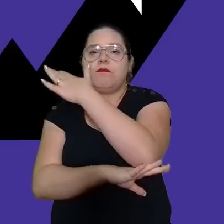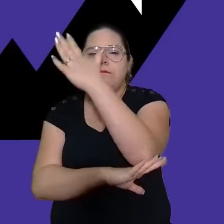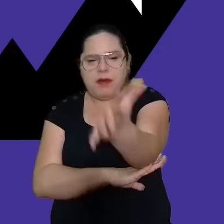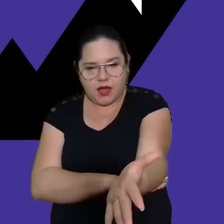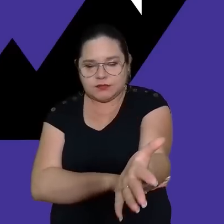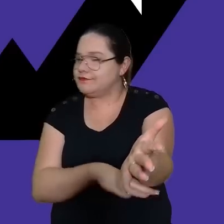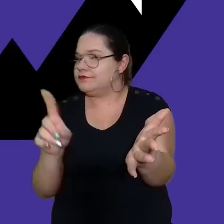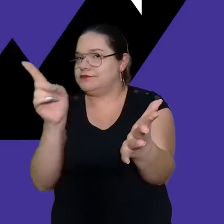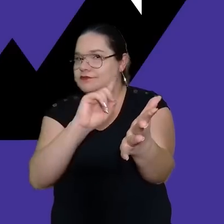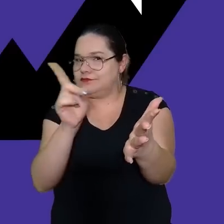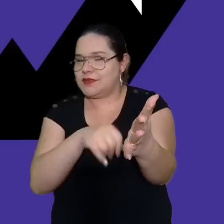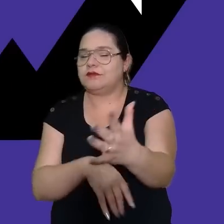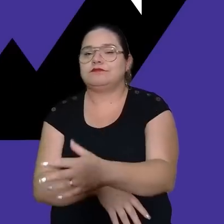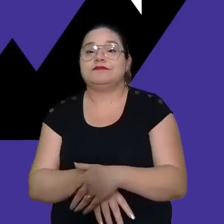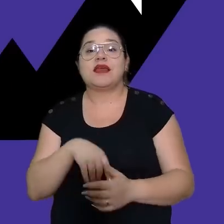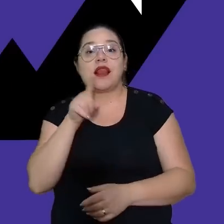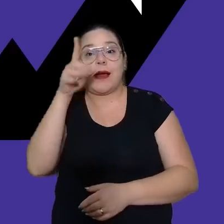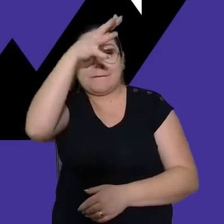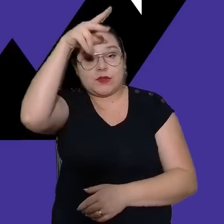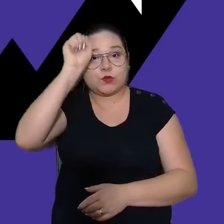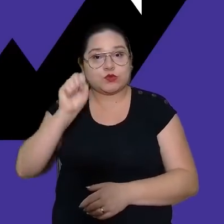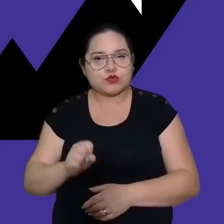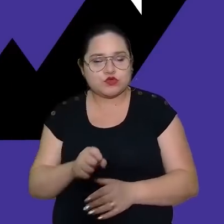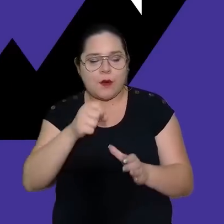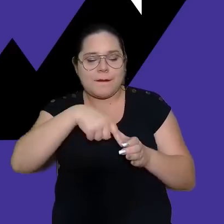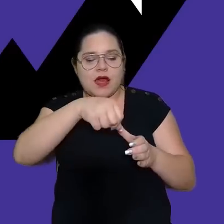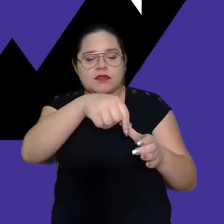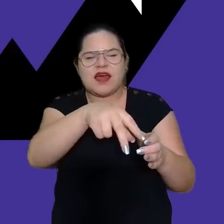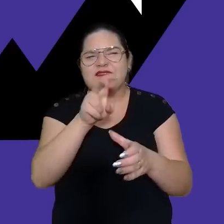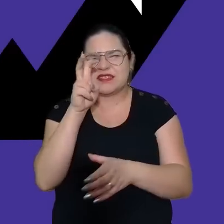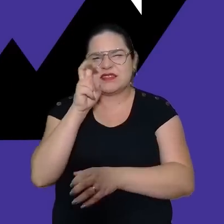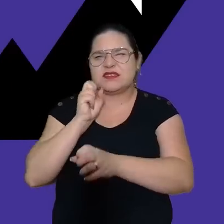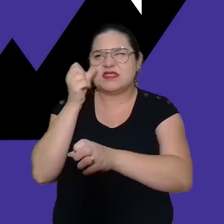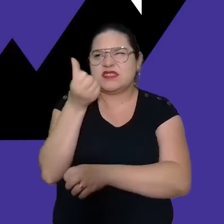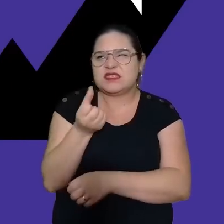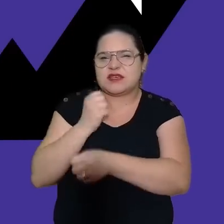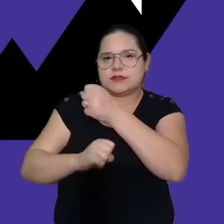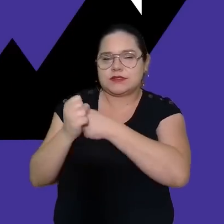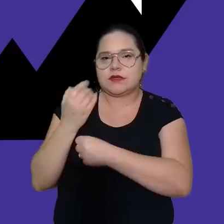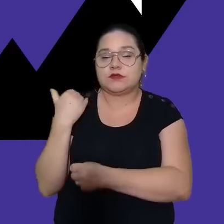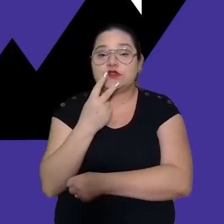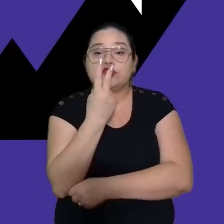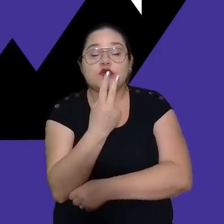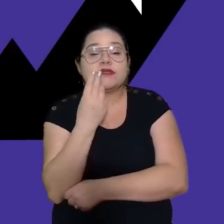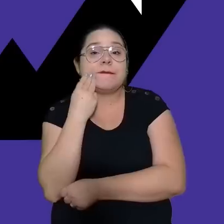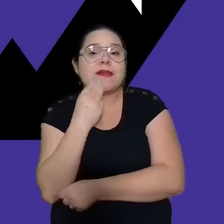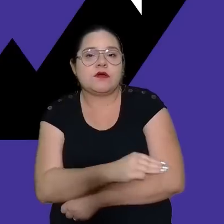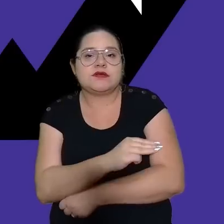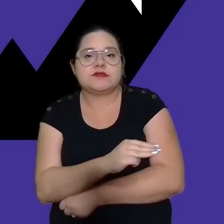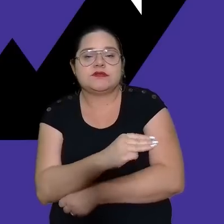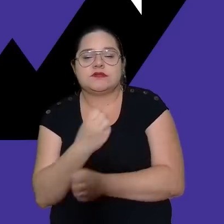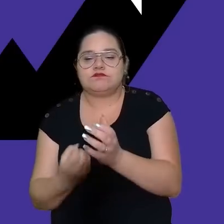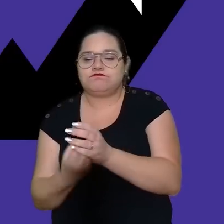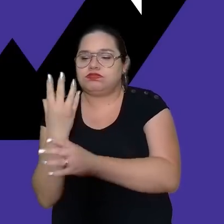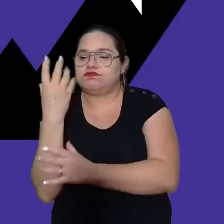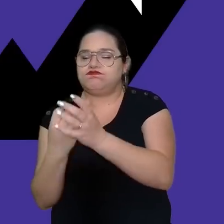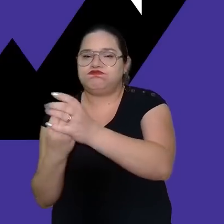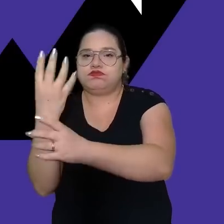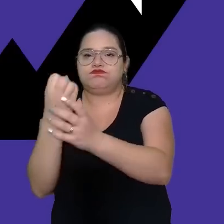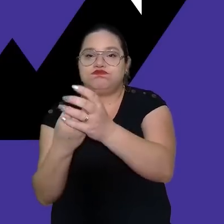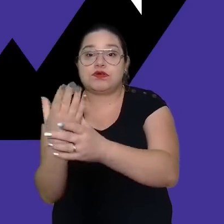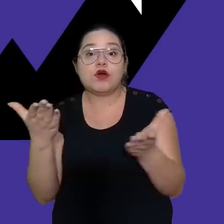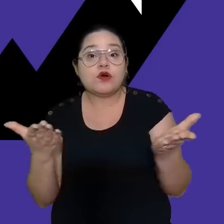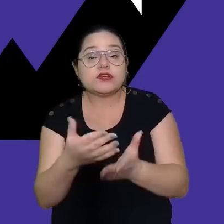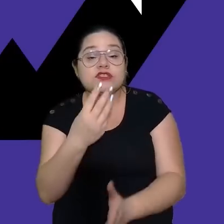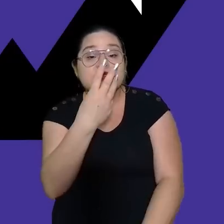plantava até 5, 6 anos atrás 2 milhões de hectares. deve chegar, a planta hoje